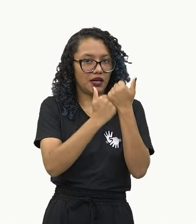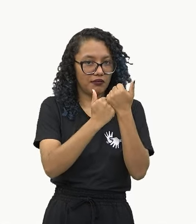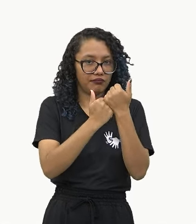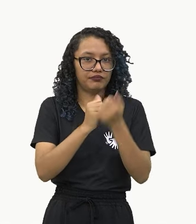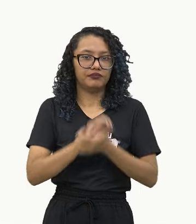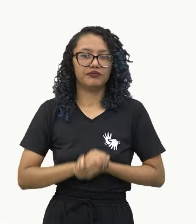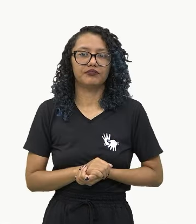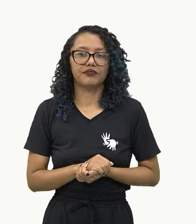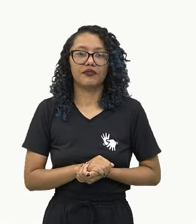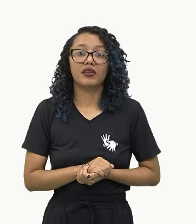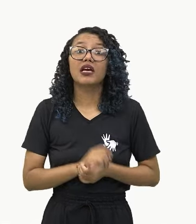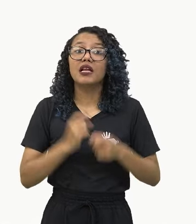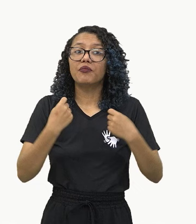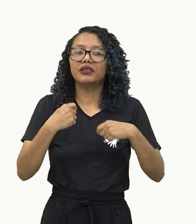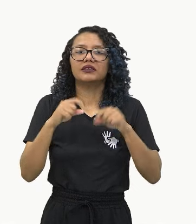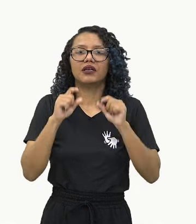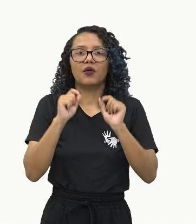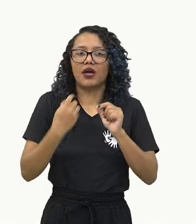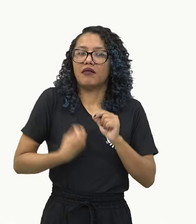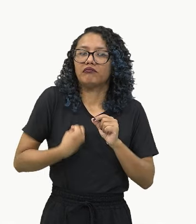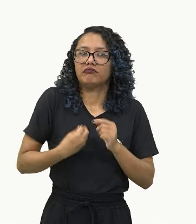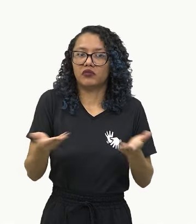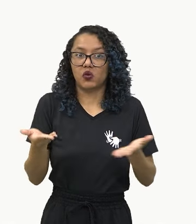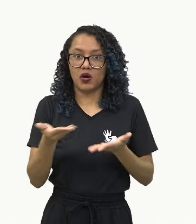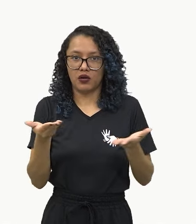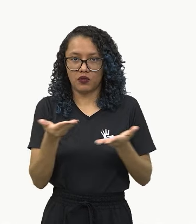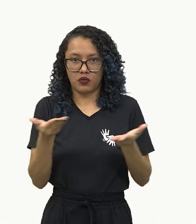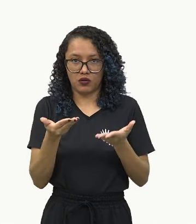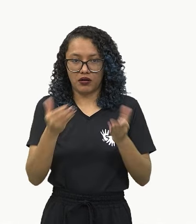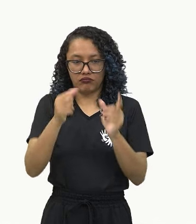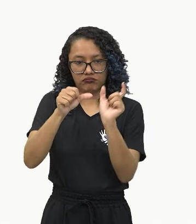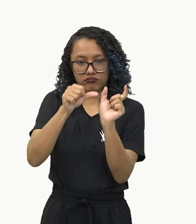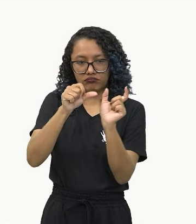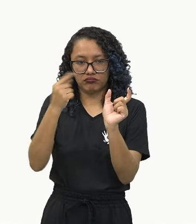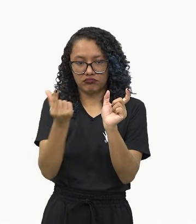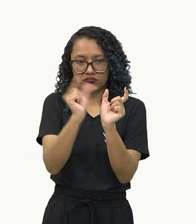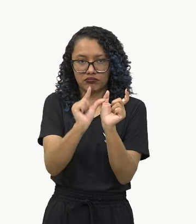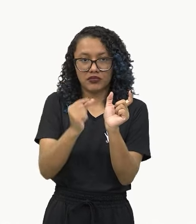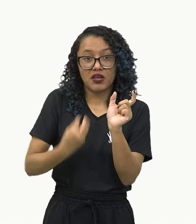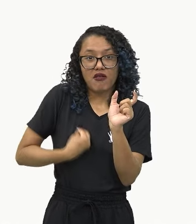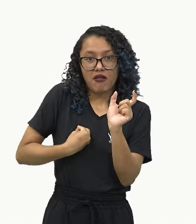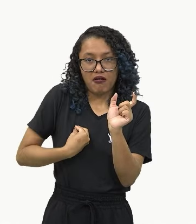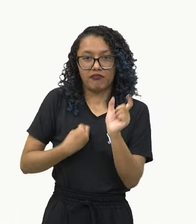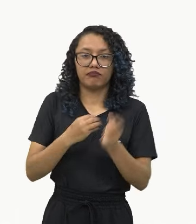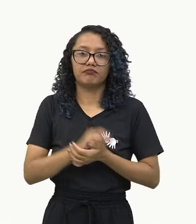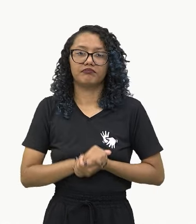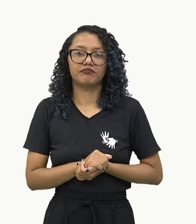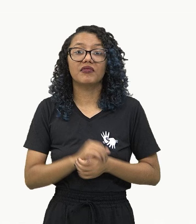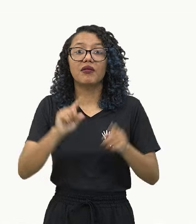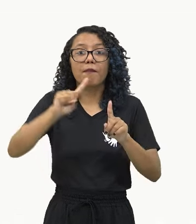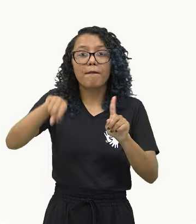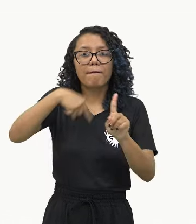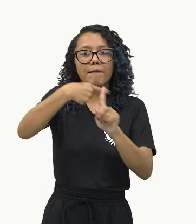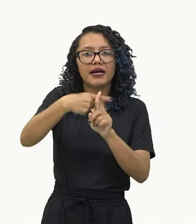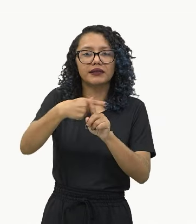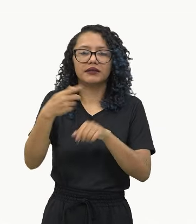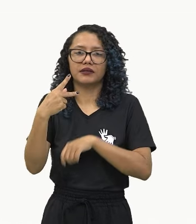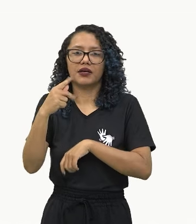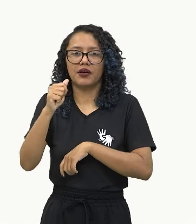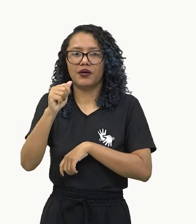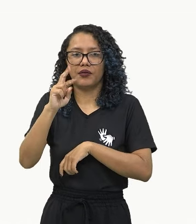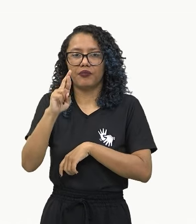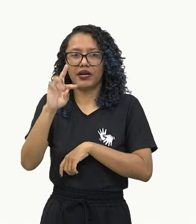conjugado no presente, tá bom? E ele participio del verbo principal, tá